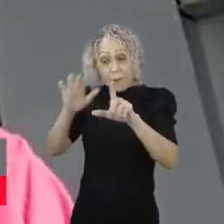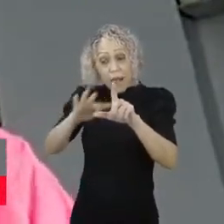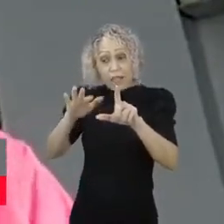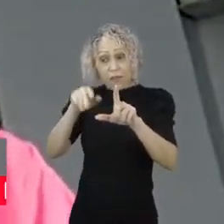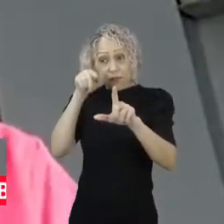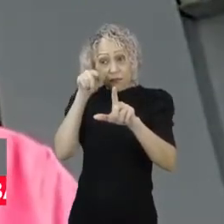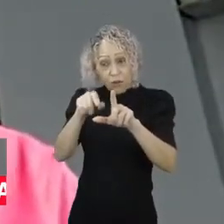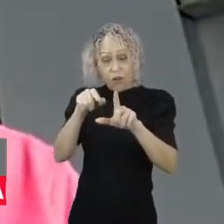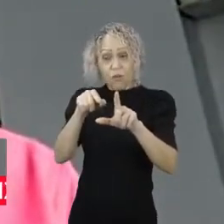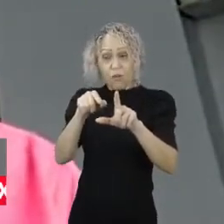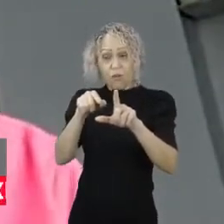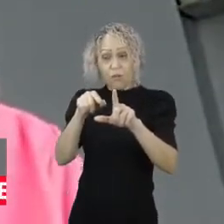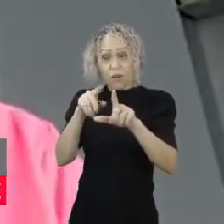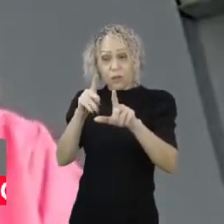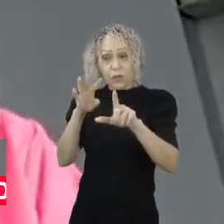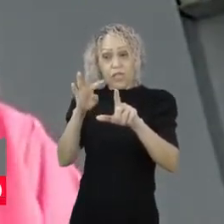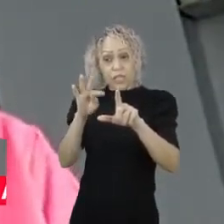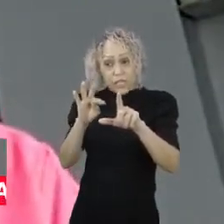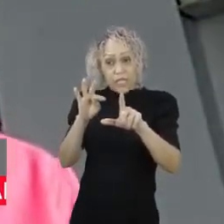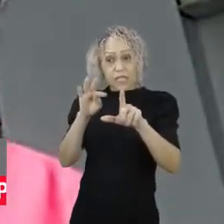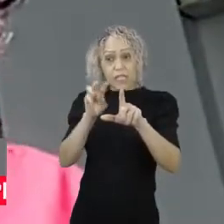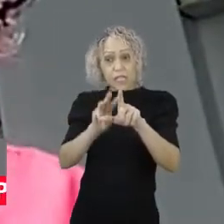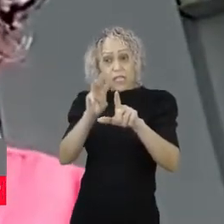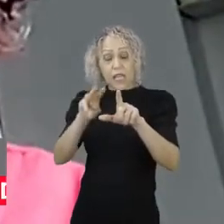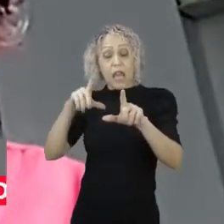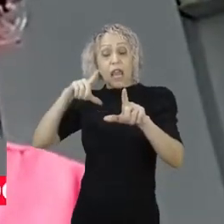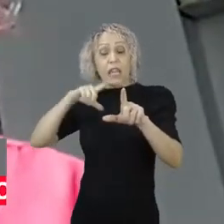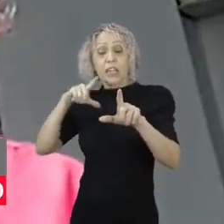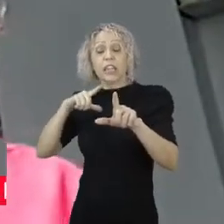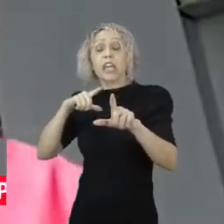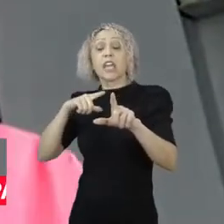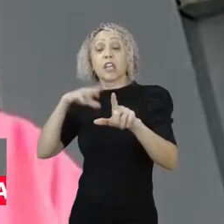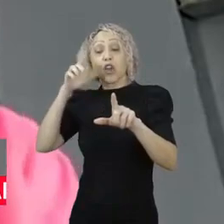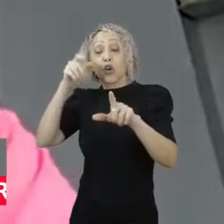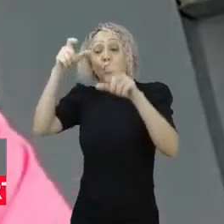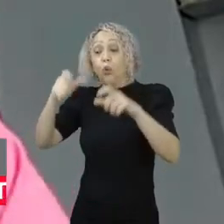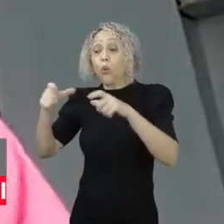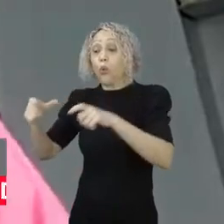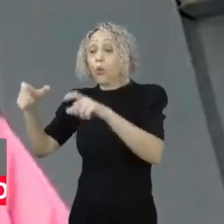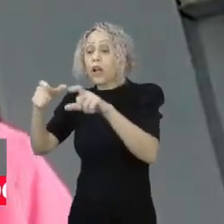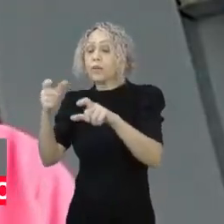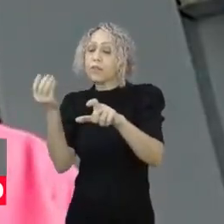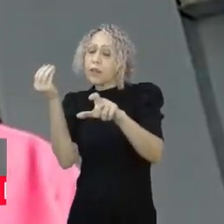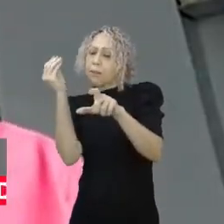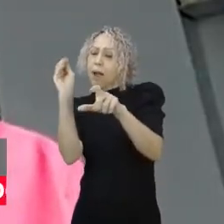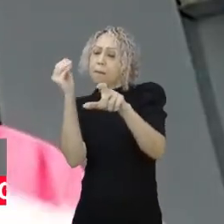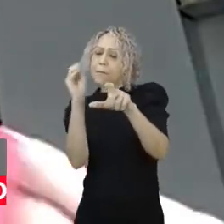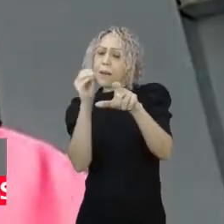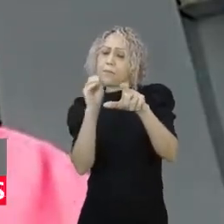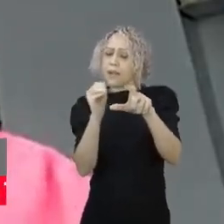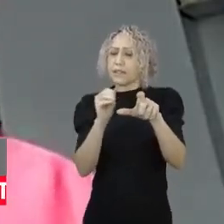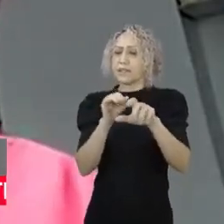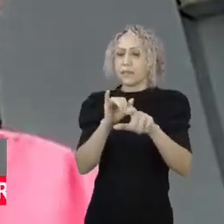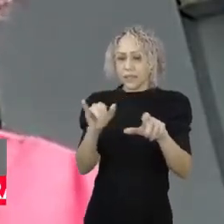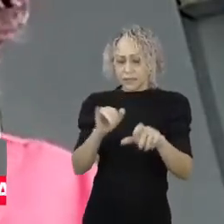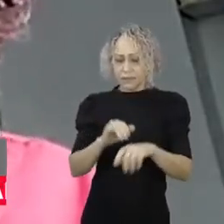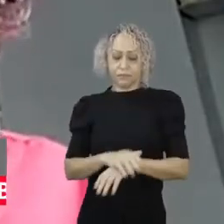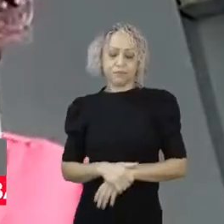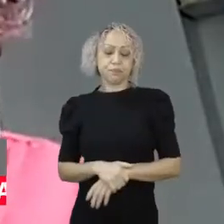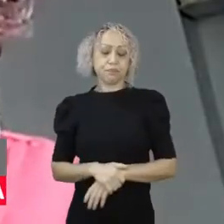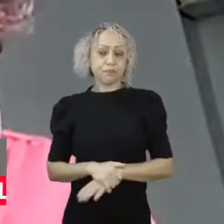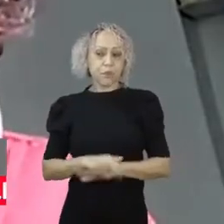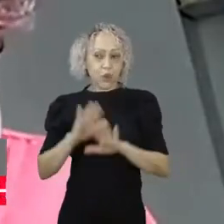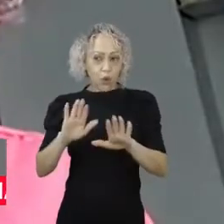isso. E também queremos saber como é que estão as suas redes sociais, porque nós, olha aí, a